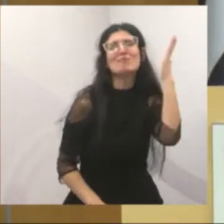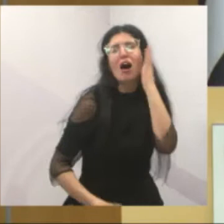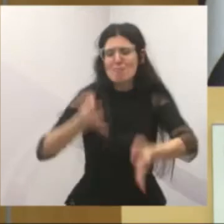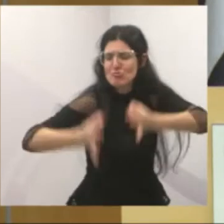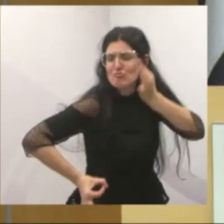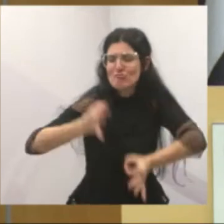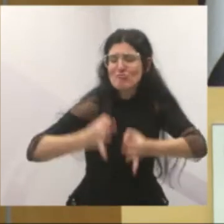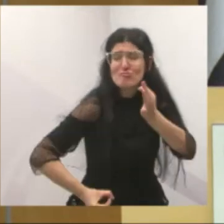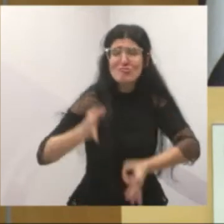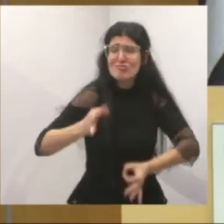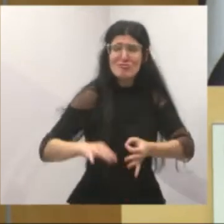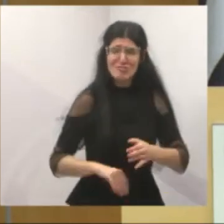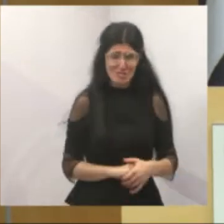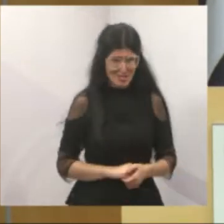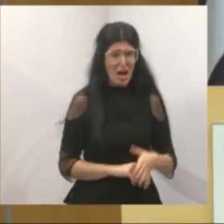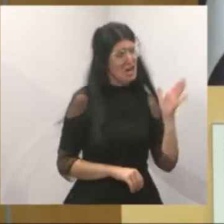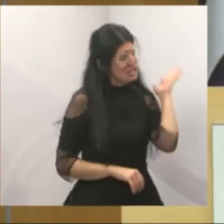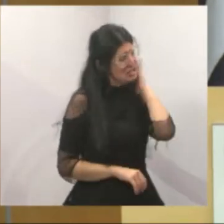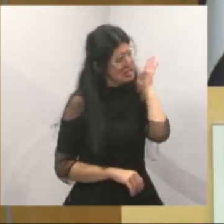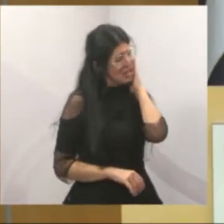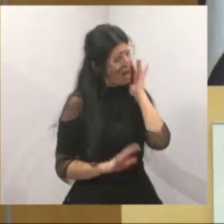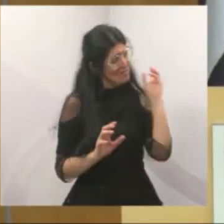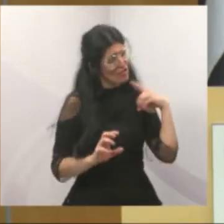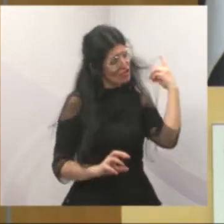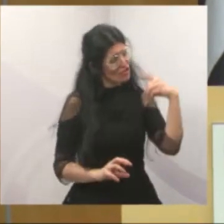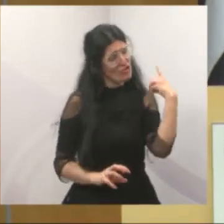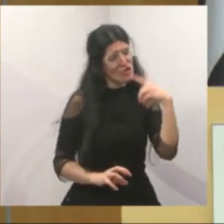jurídico, sabe do que está falando,